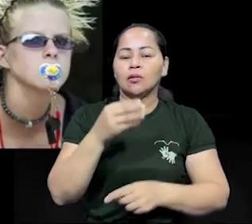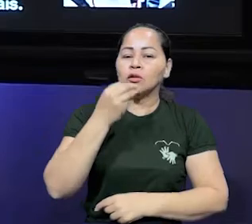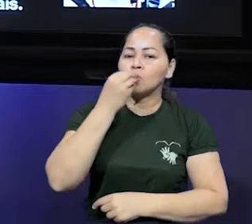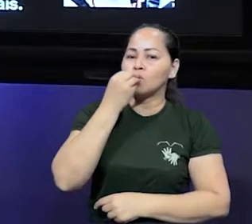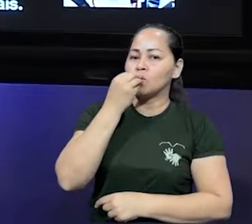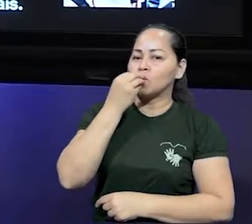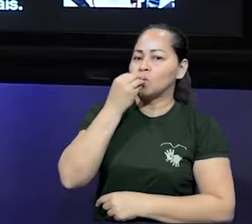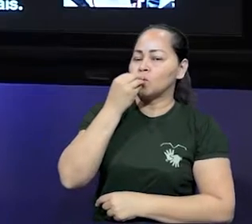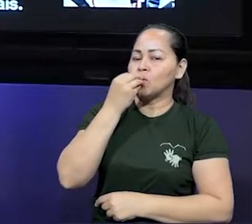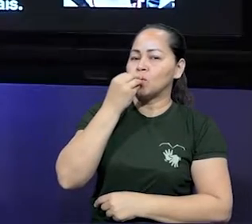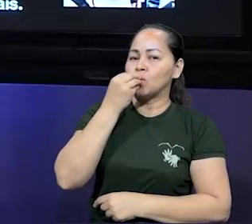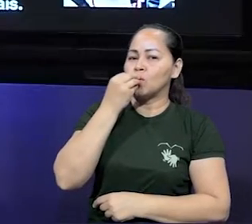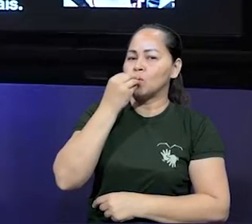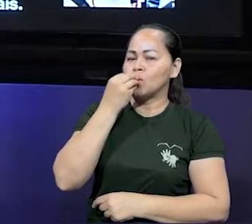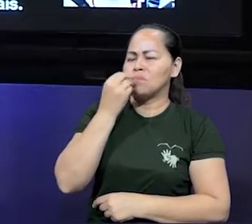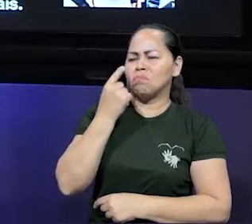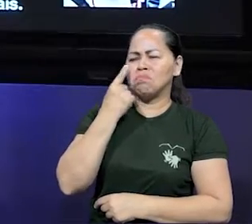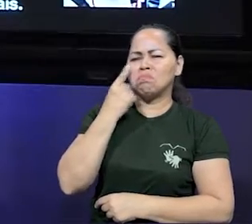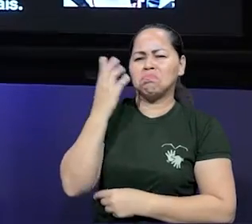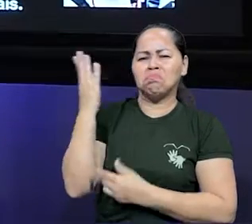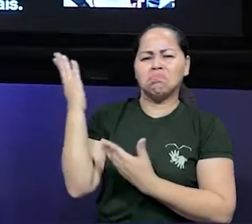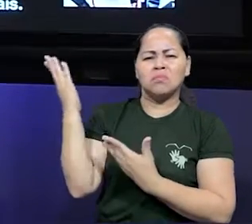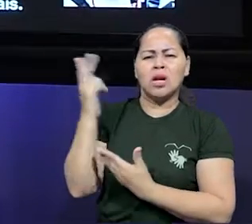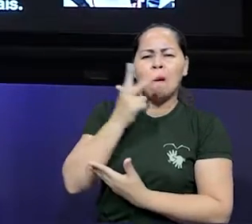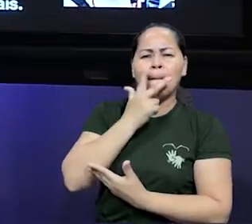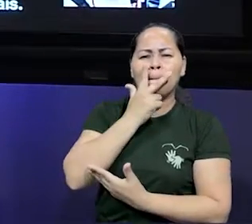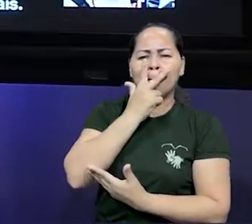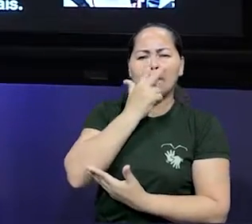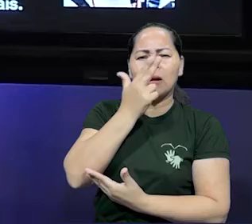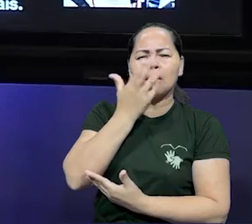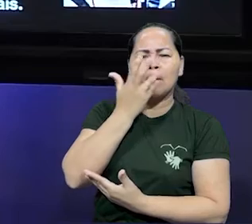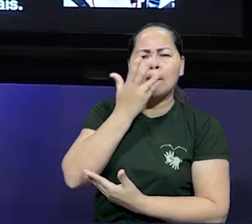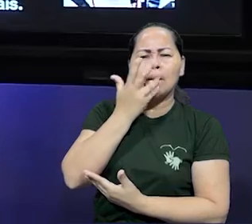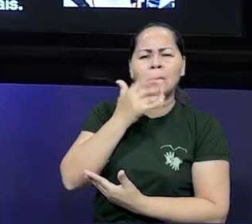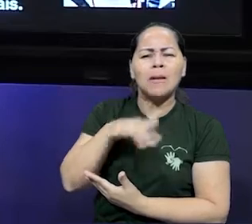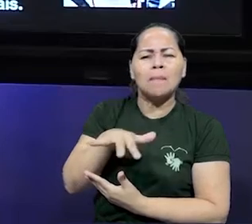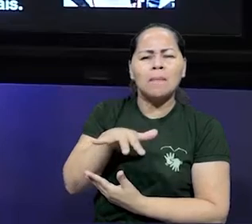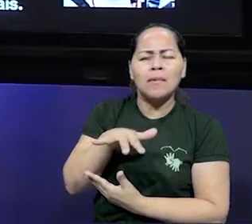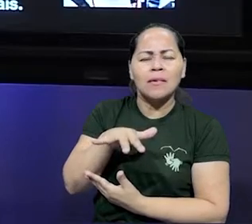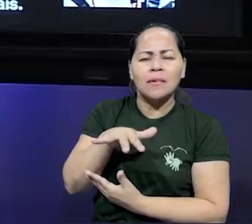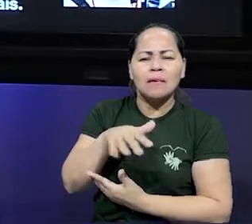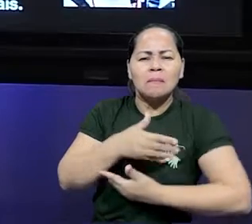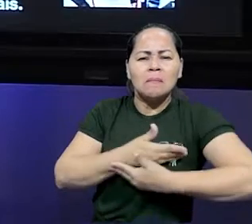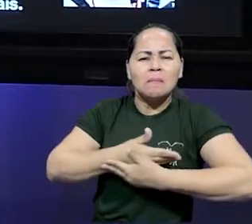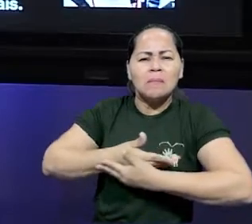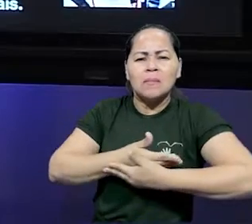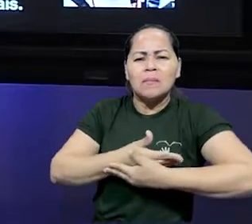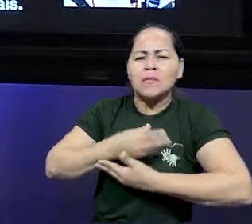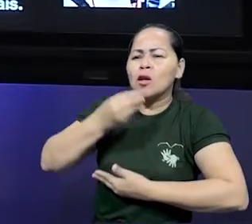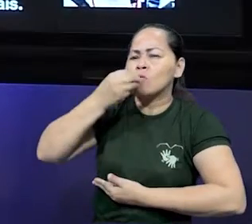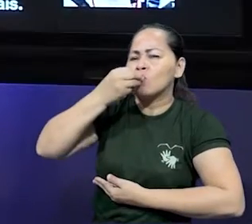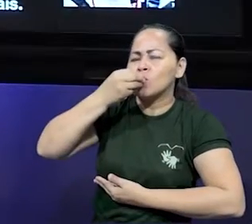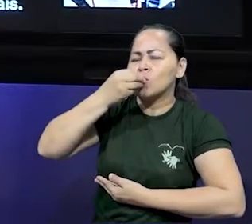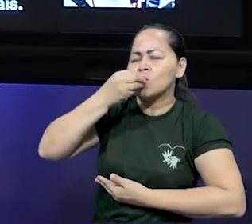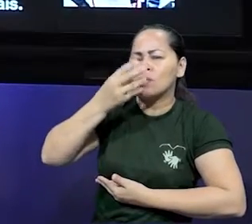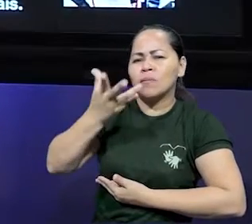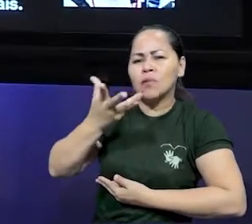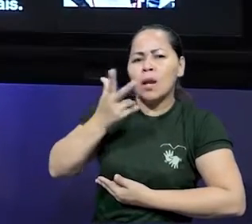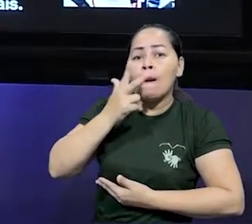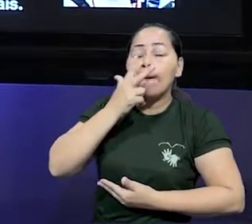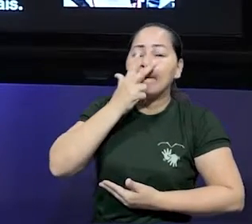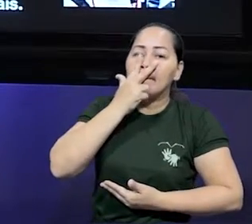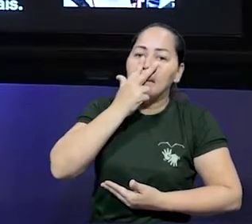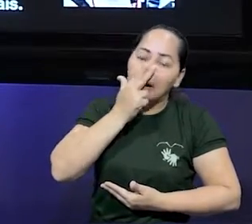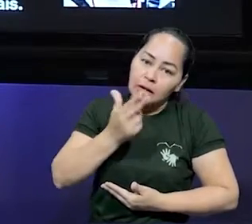chupeta. Então, para Vallon, essa etapa se caracteriza por isso. Tem aspectos que ainda são da